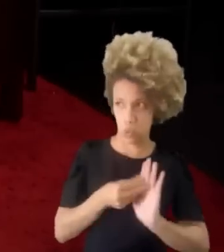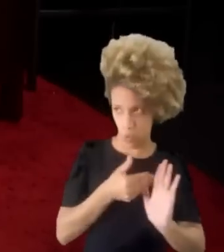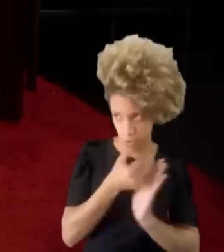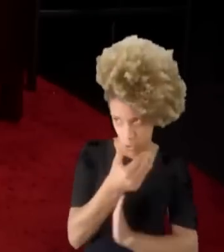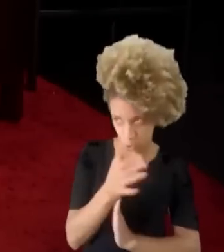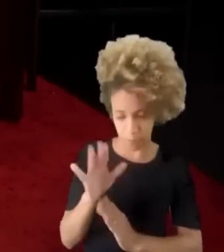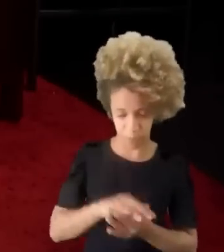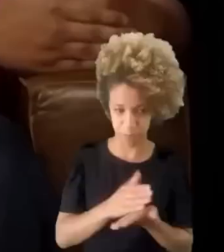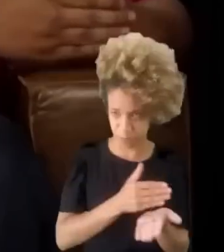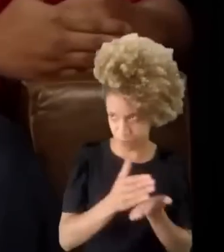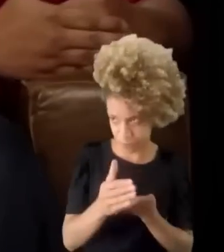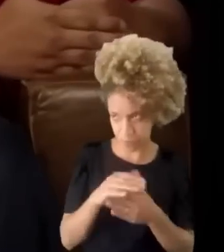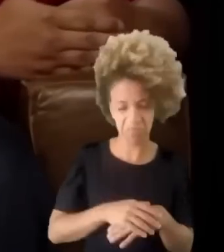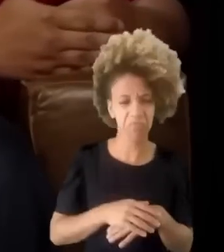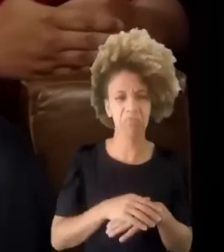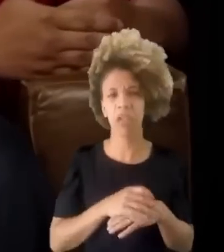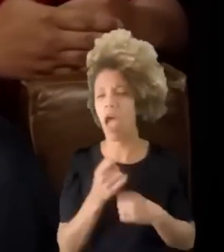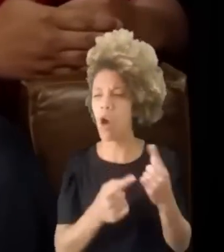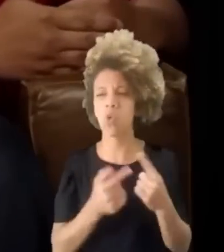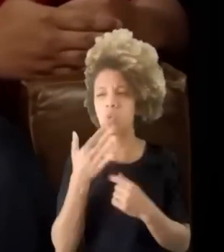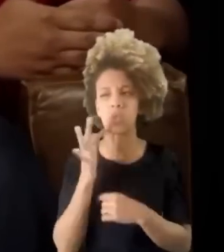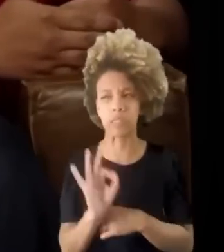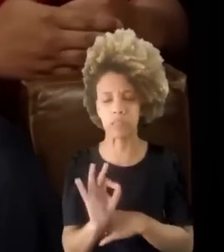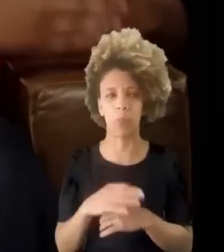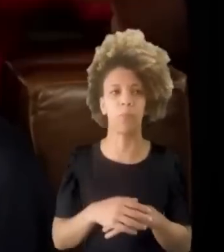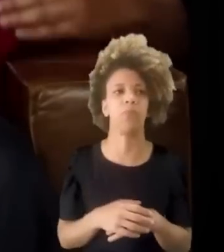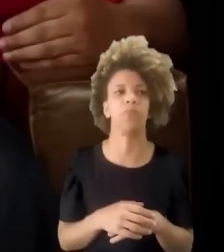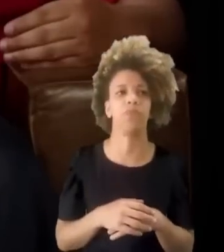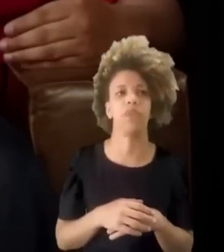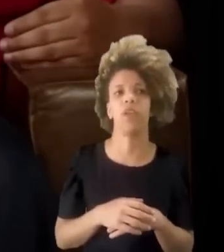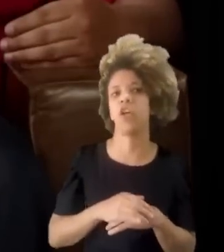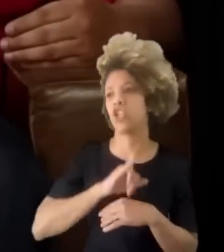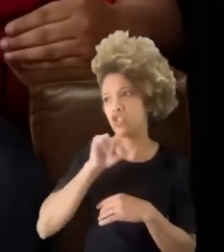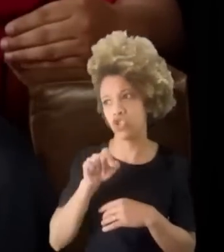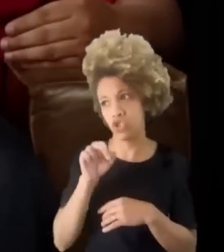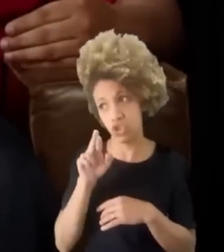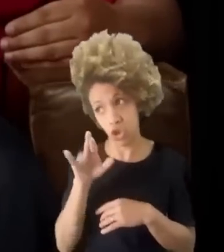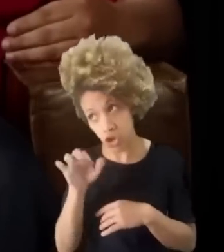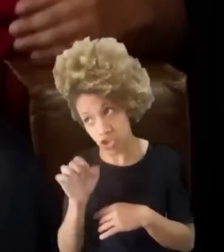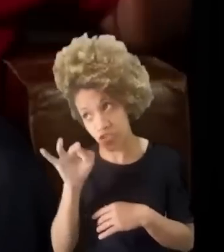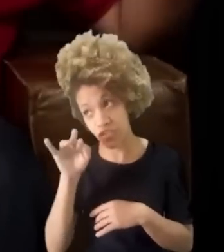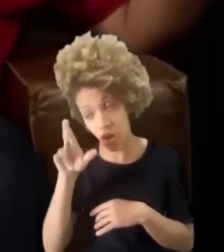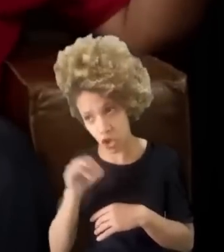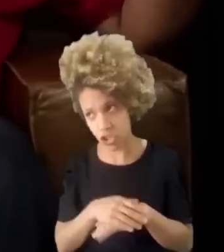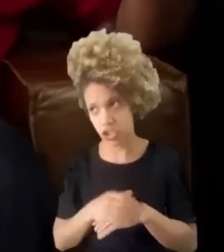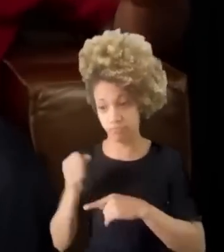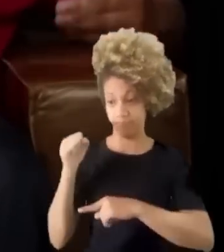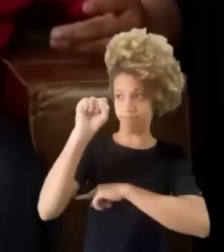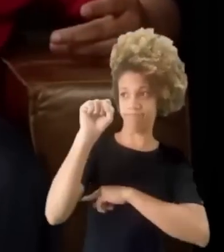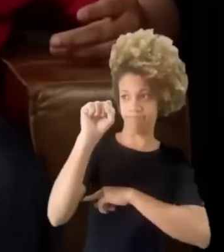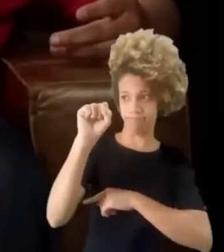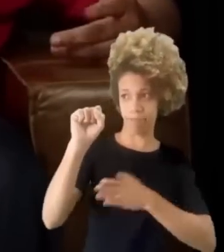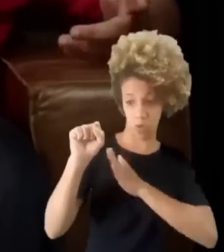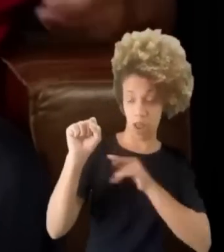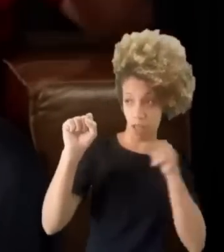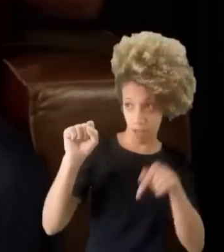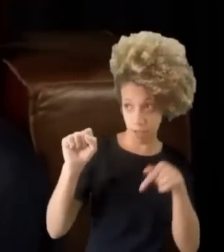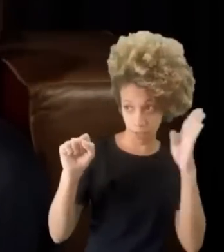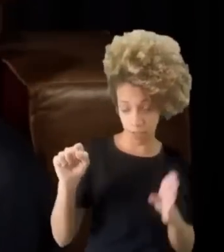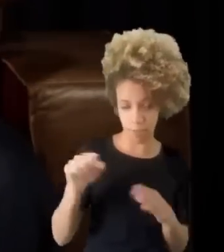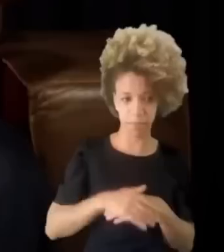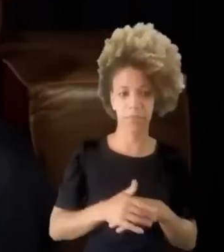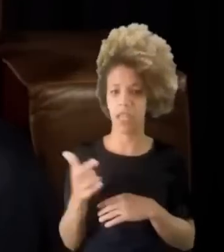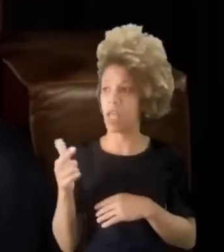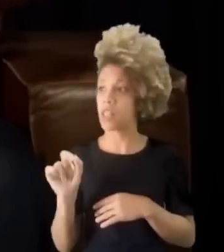começou muita gente não entendeu nos Estados Unidos e aí fizeram o ato ontem fascista antirracista aqui eu